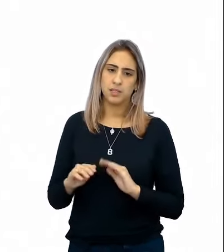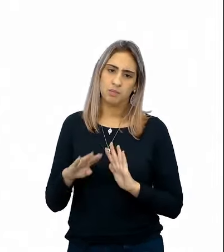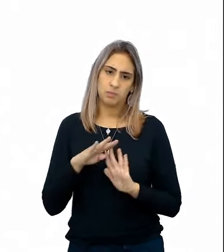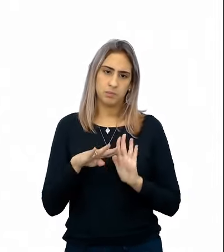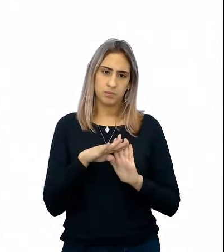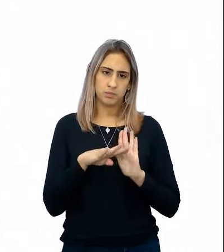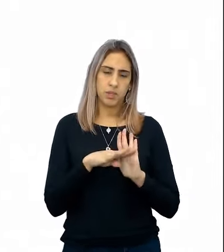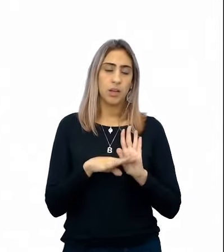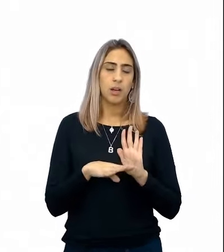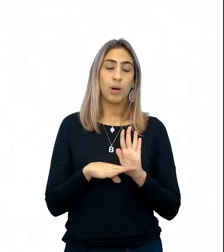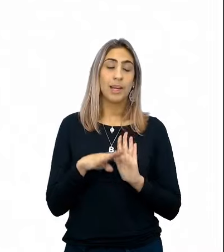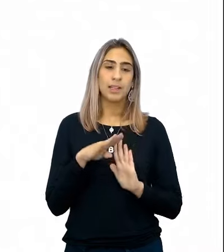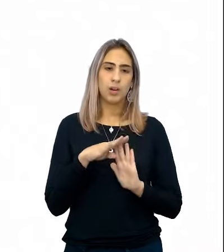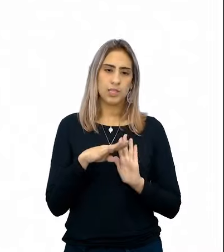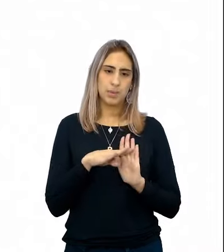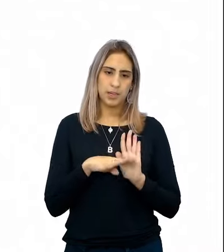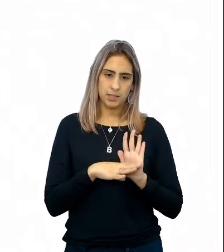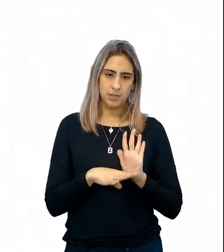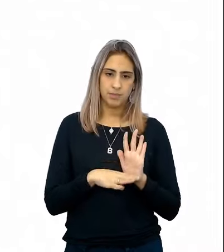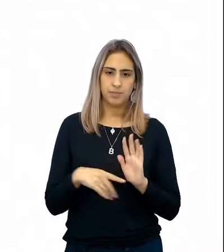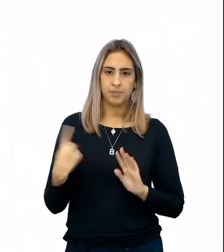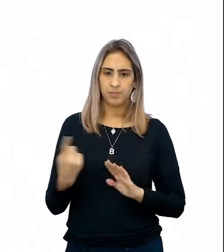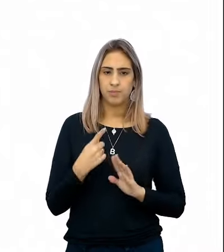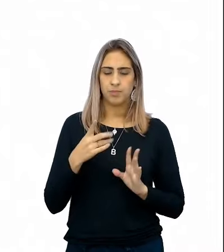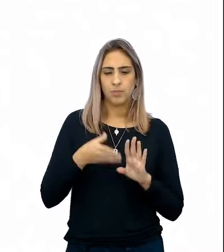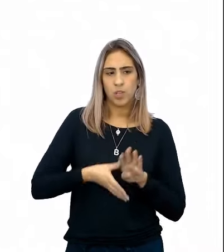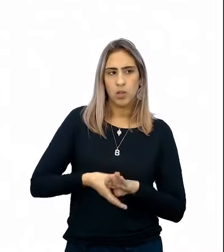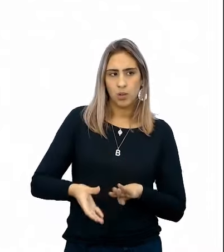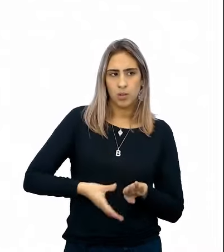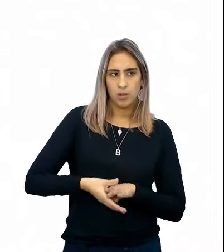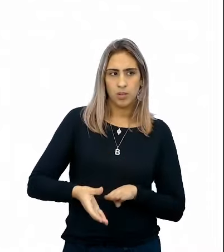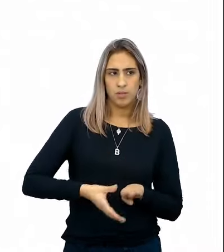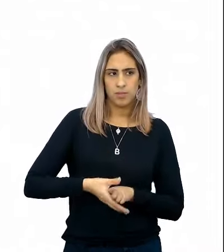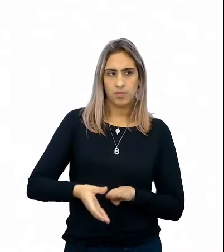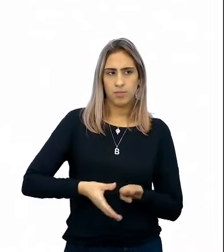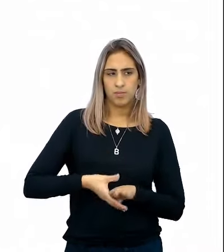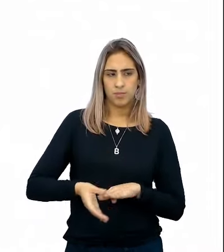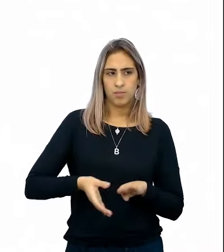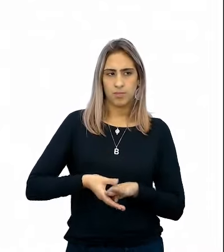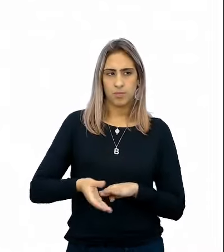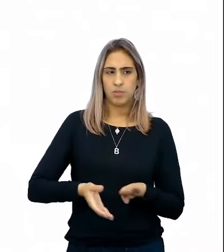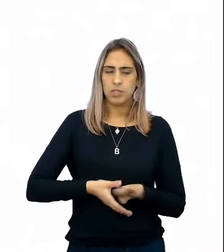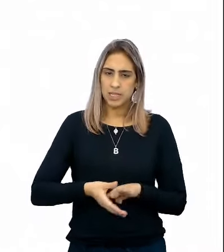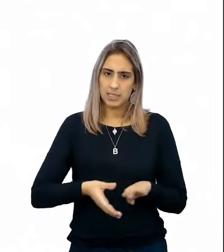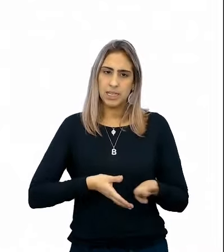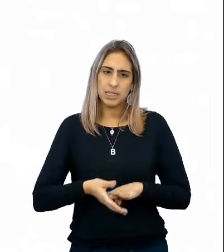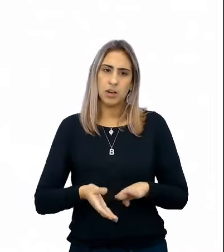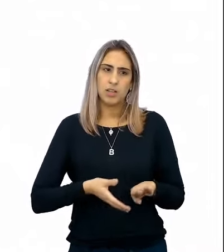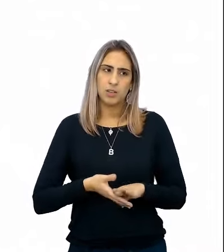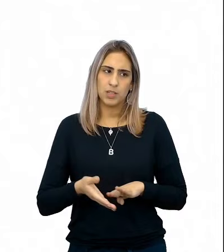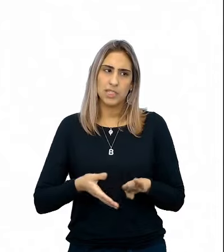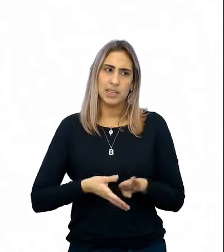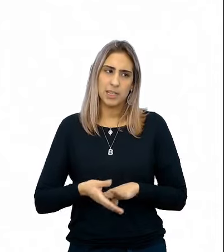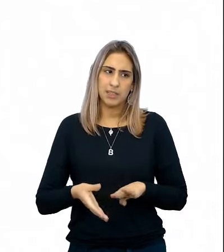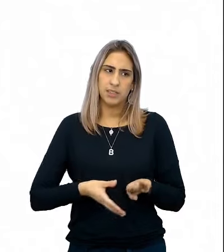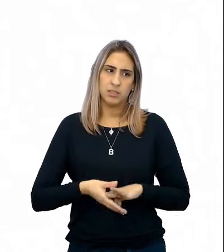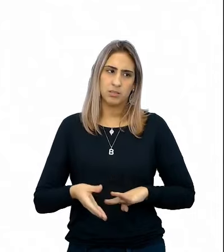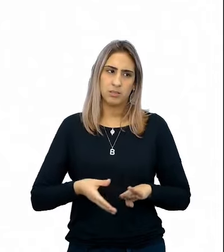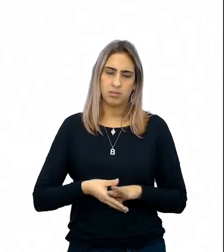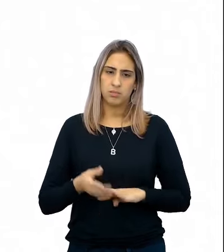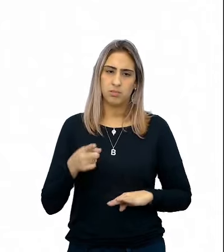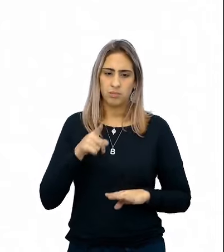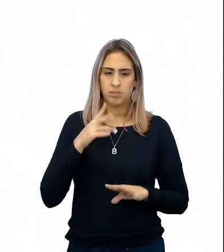seus próprios instrumentos de acompanhamento da sua turma, para pensar esse momento e planejar a semana de